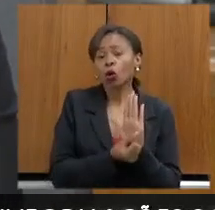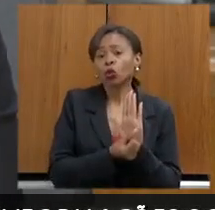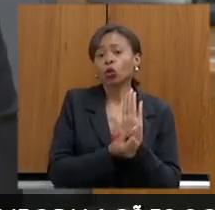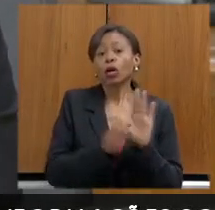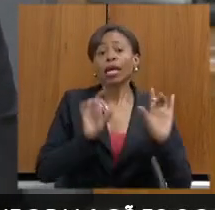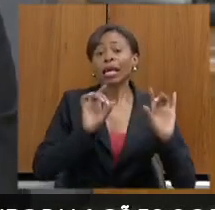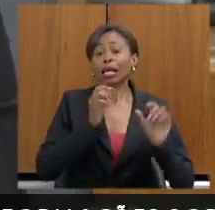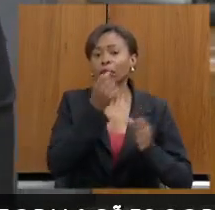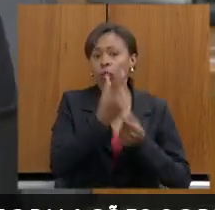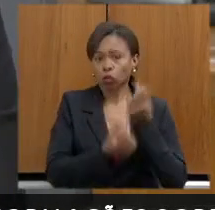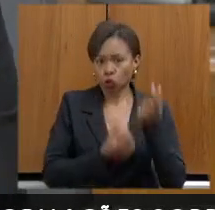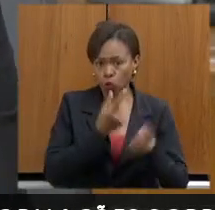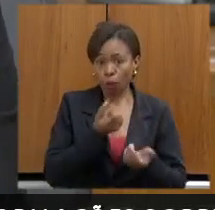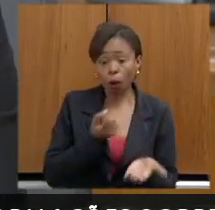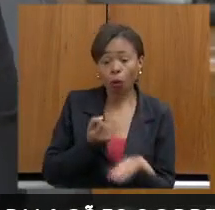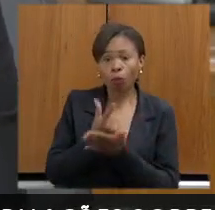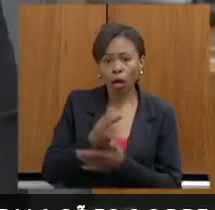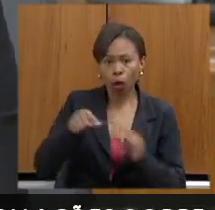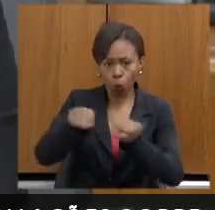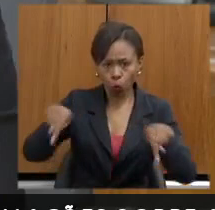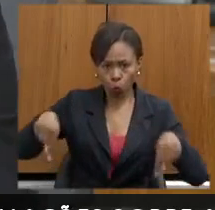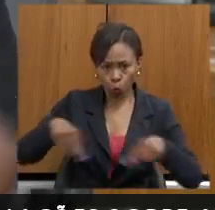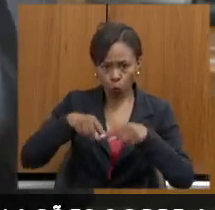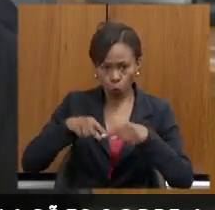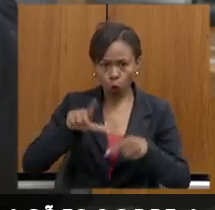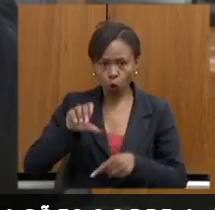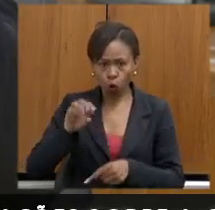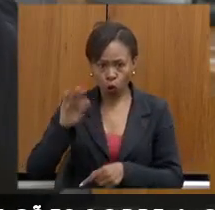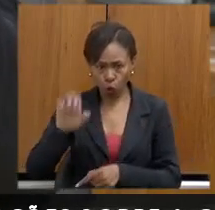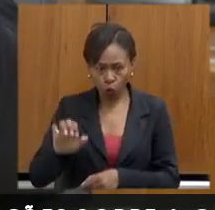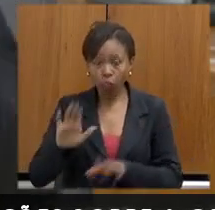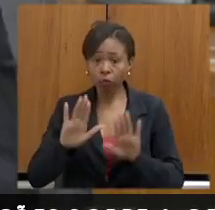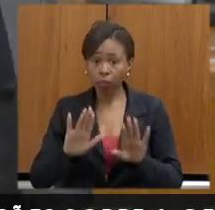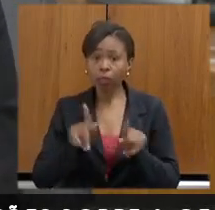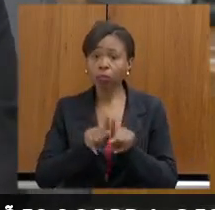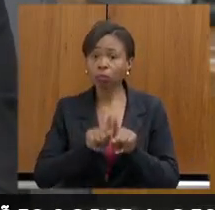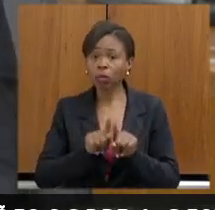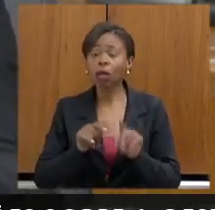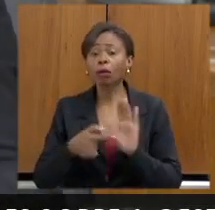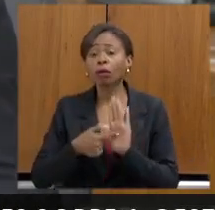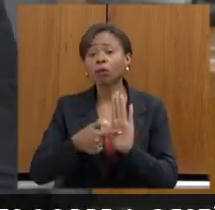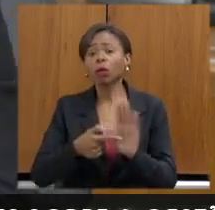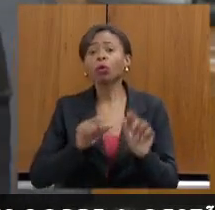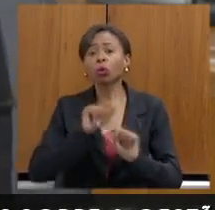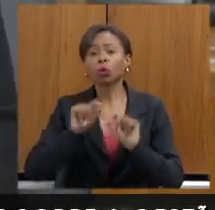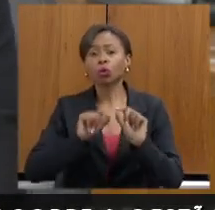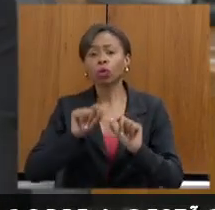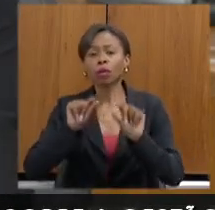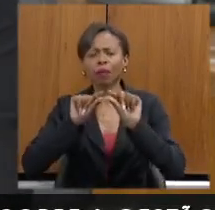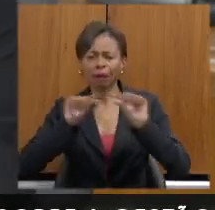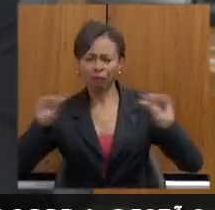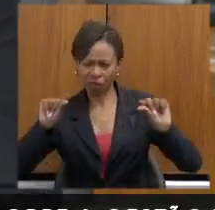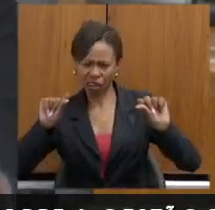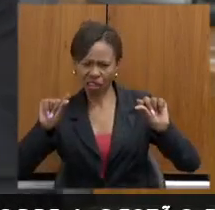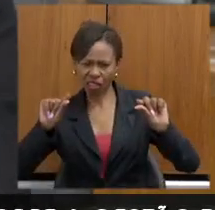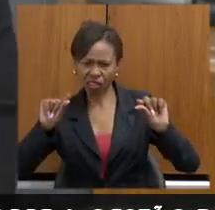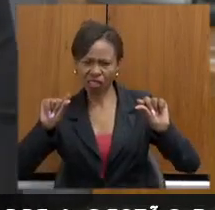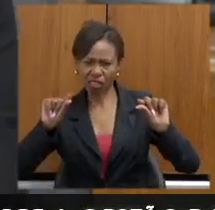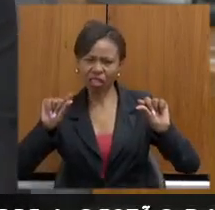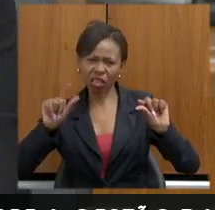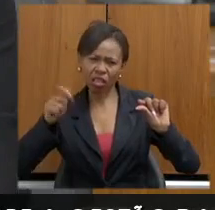lote fica aqui também é uma questão que se amigo estiver acompanhando aí uma tal frase aí que pode ser bastante